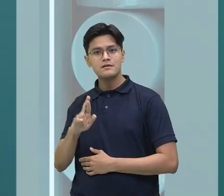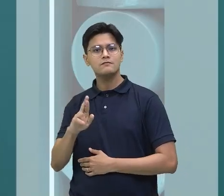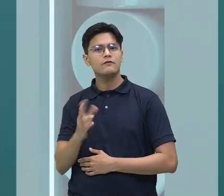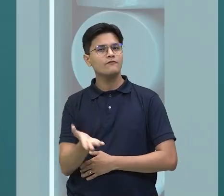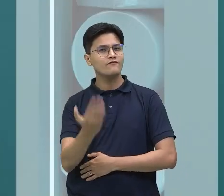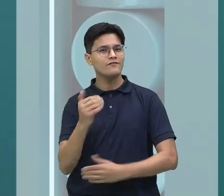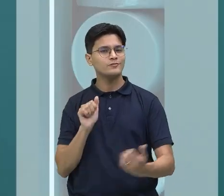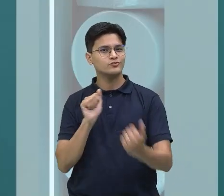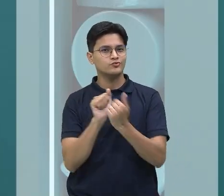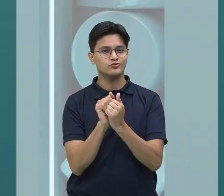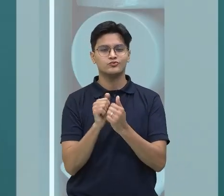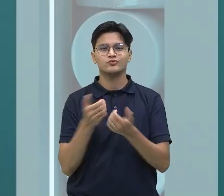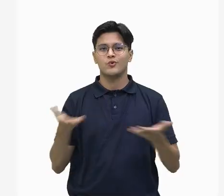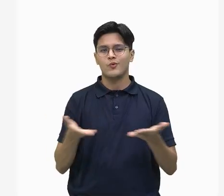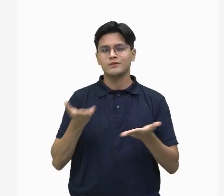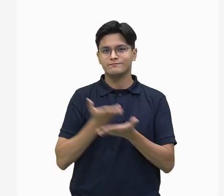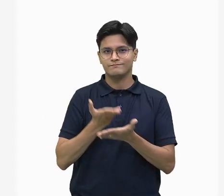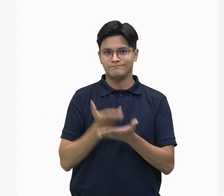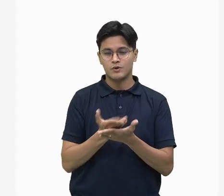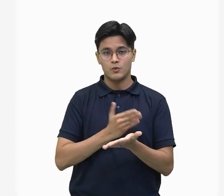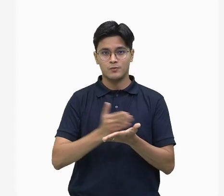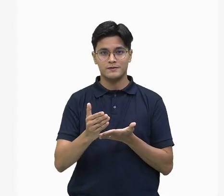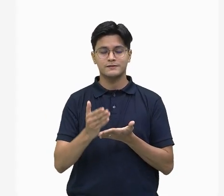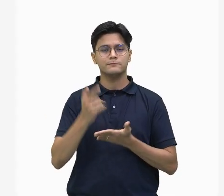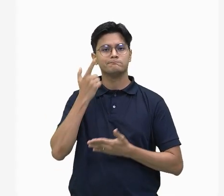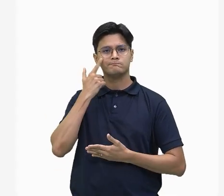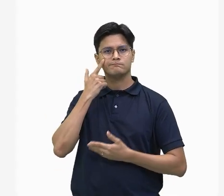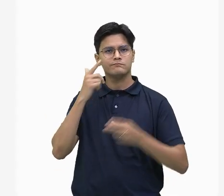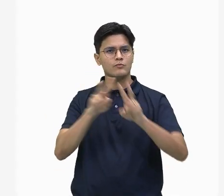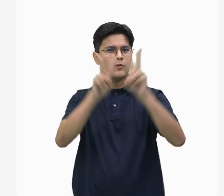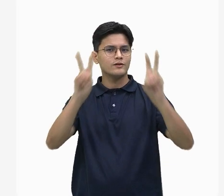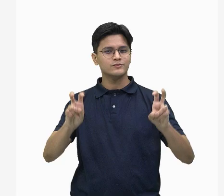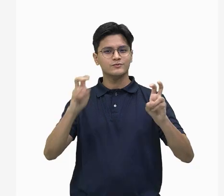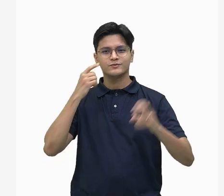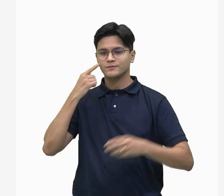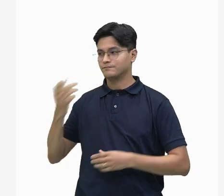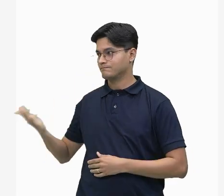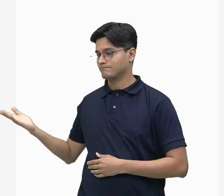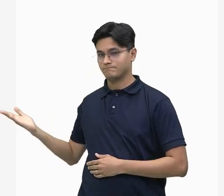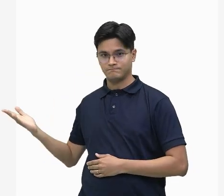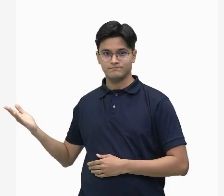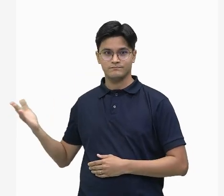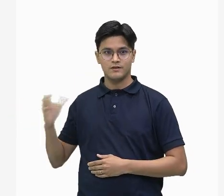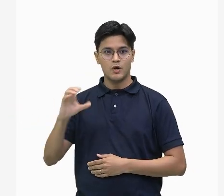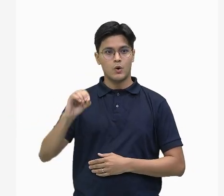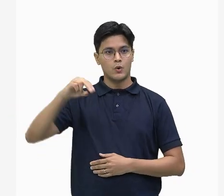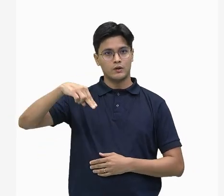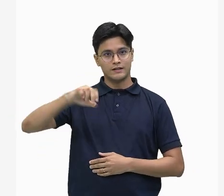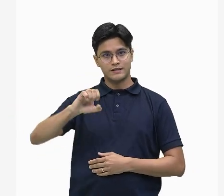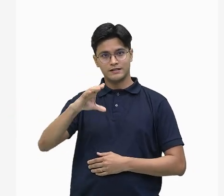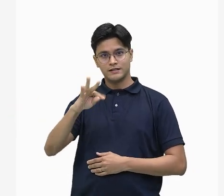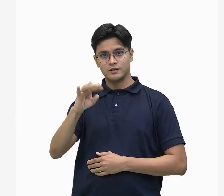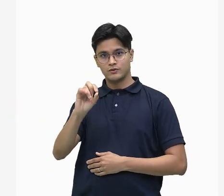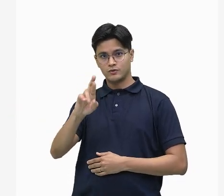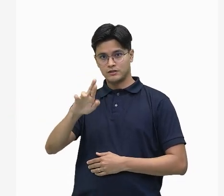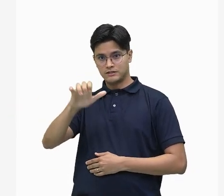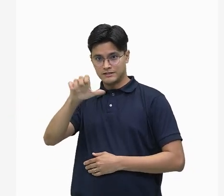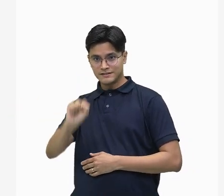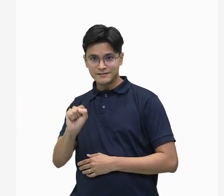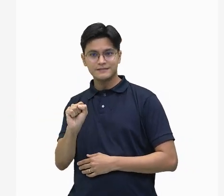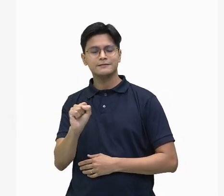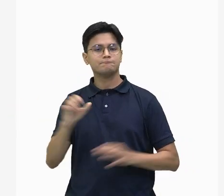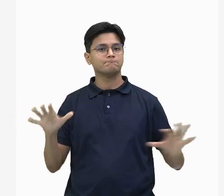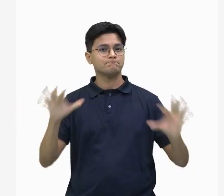Vamos dar uma olhadinha no nosso objeto? Nosso objeto de conhecimento, conectores, que em língua inglesa, linking words. E o